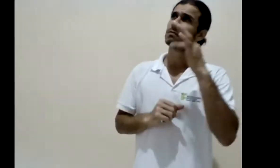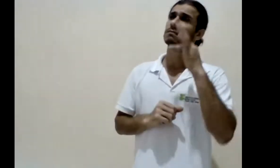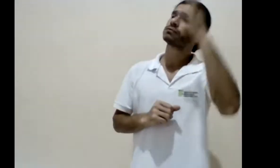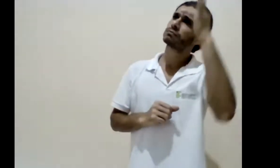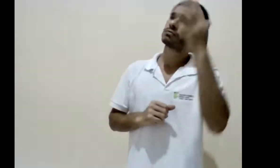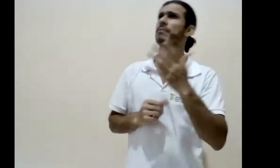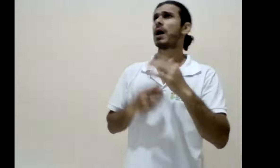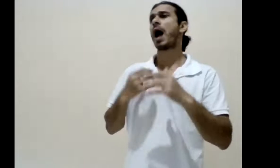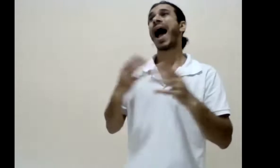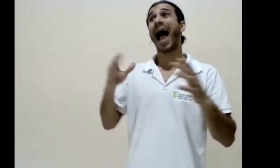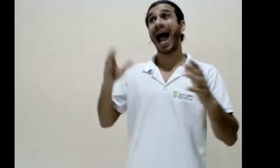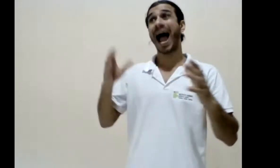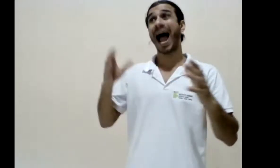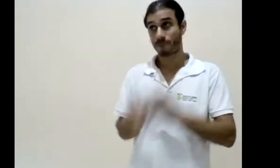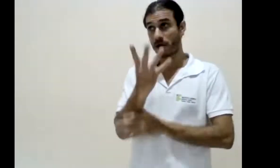que eu trabalho.